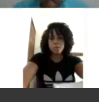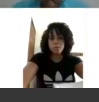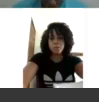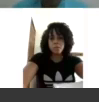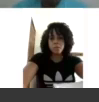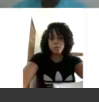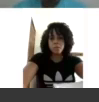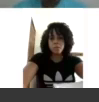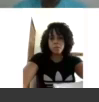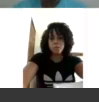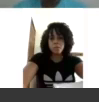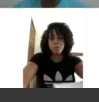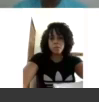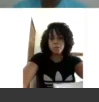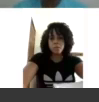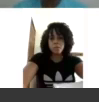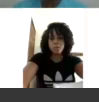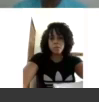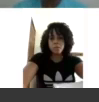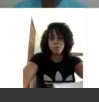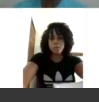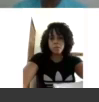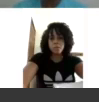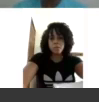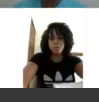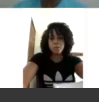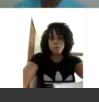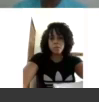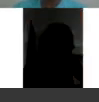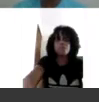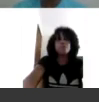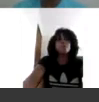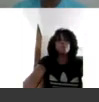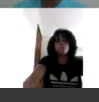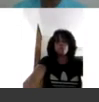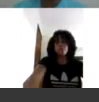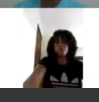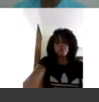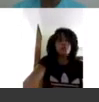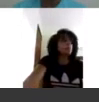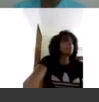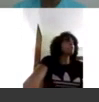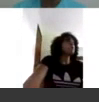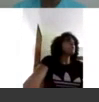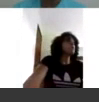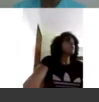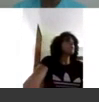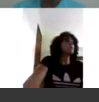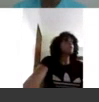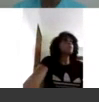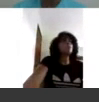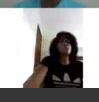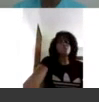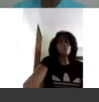Também fazia a adaptação desses blocos de atividades a partir dessas aulas disponibilizadas na TV. Com